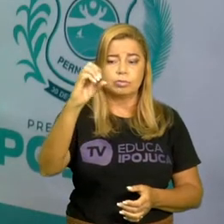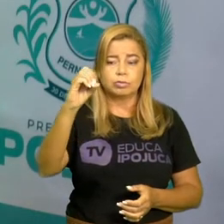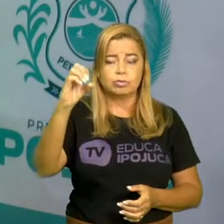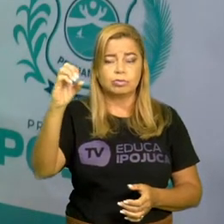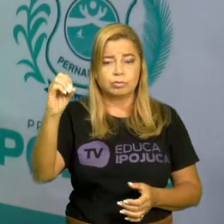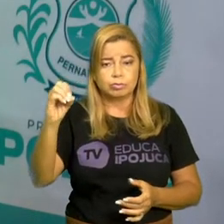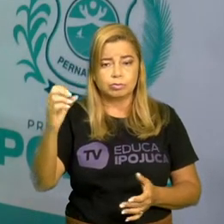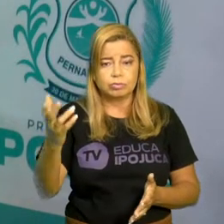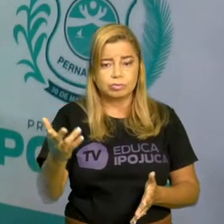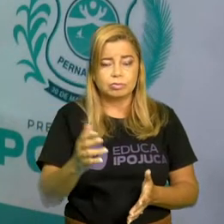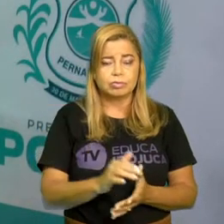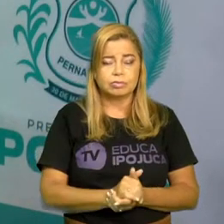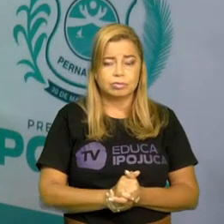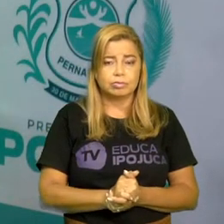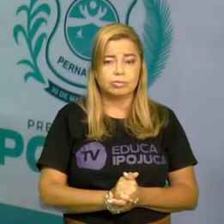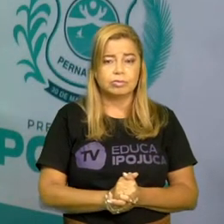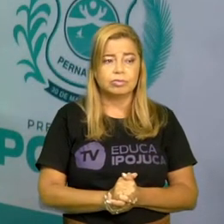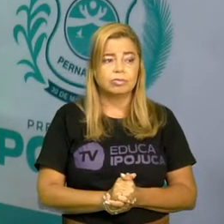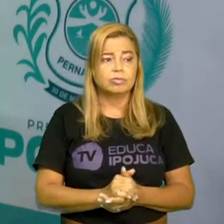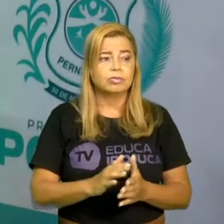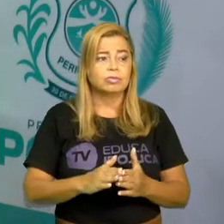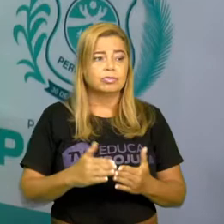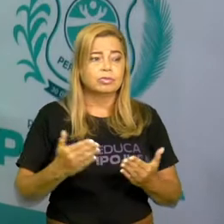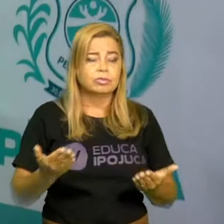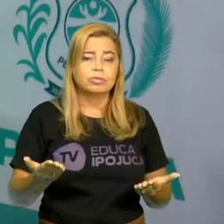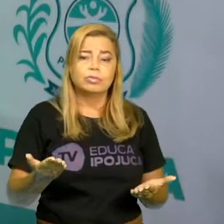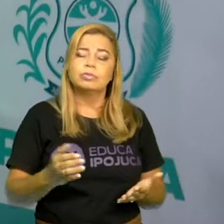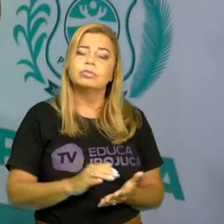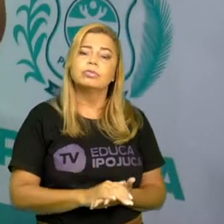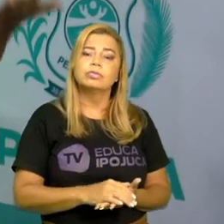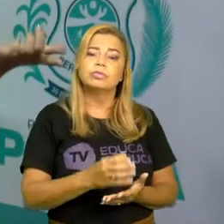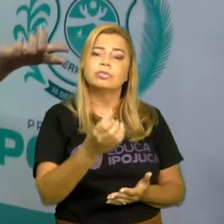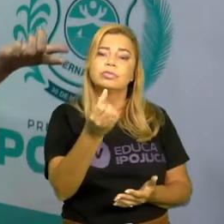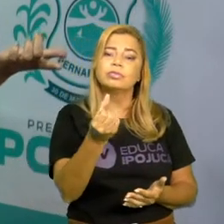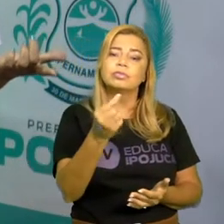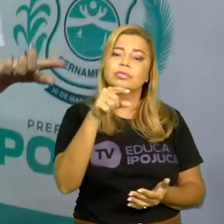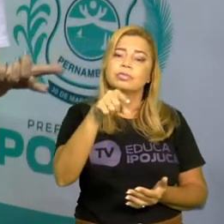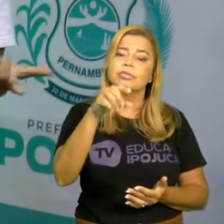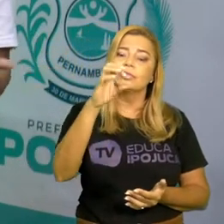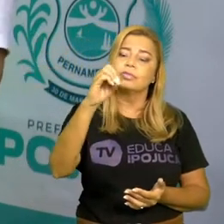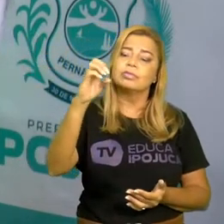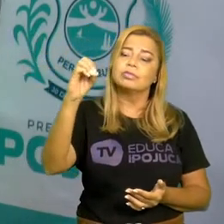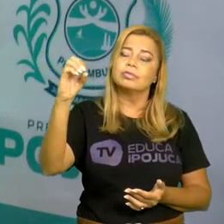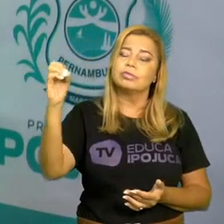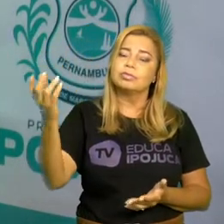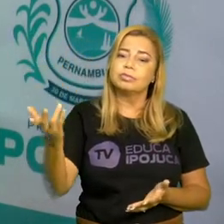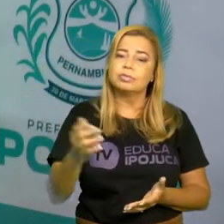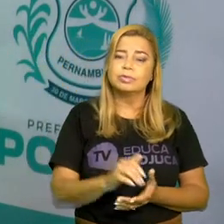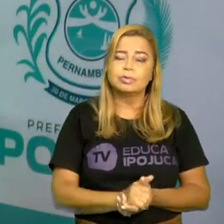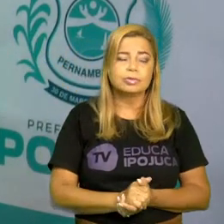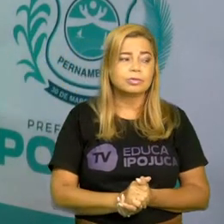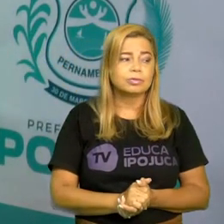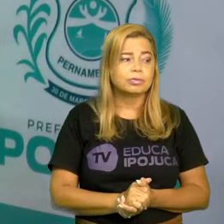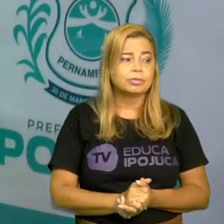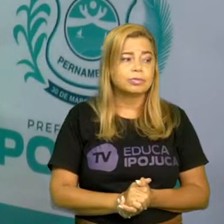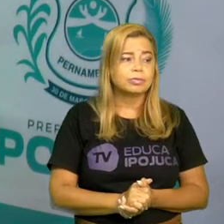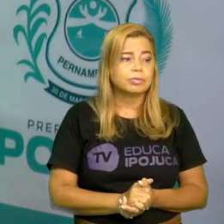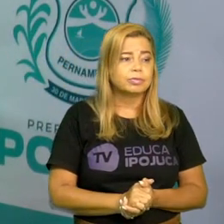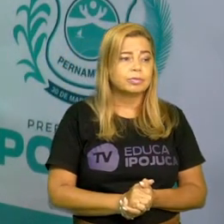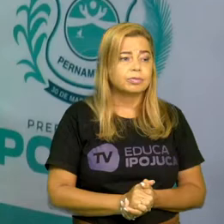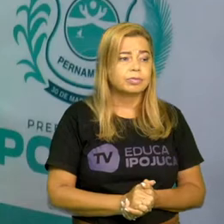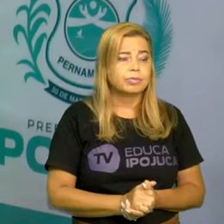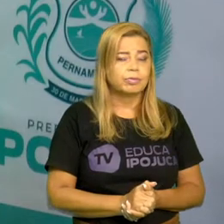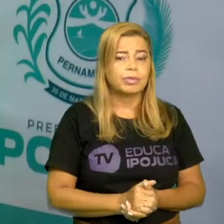6 de bolinhas de mil, eu tenho 6 mil. Aí eu vou para a quinta ordem,